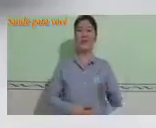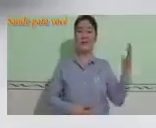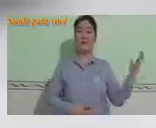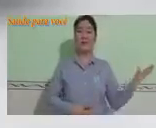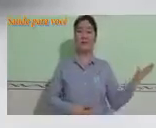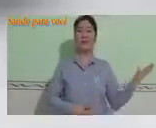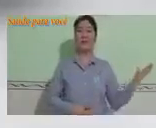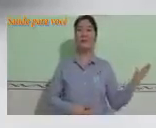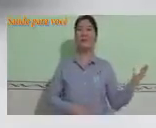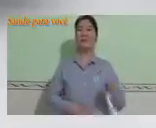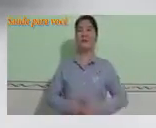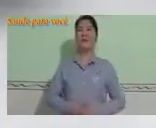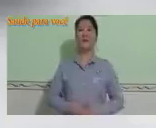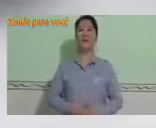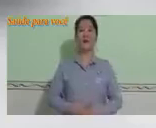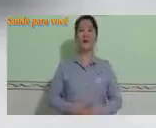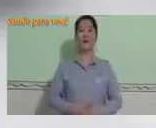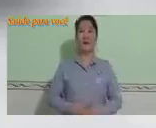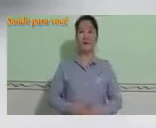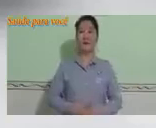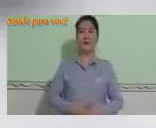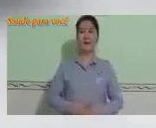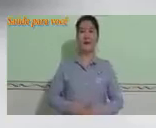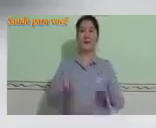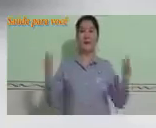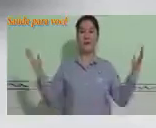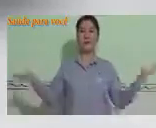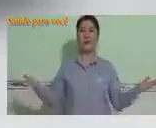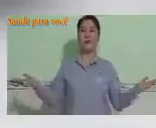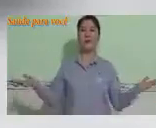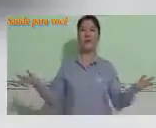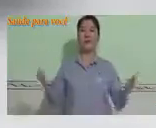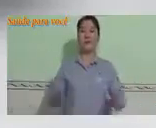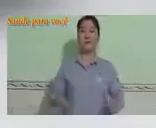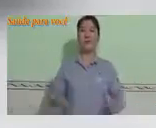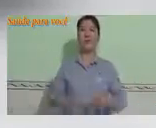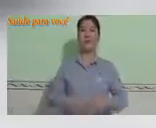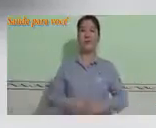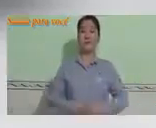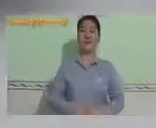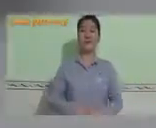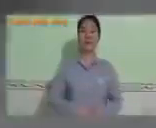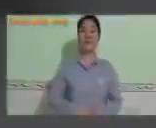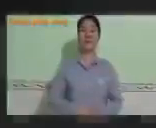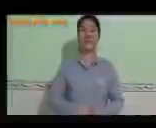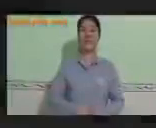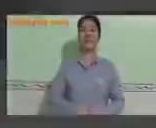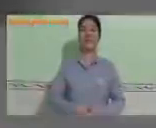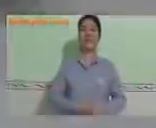Quando se deitar o bebê para dormir, vírgula, mesmo que seja para fazer uma cesta, vírgula, deve